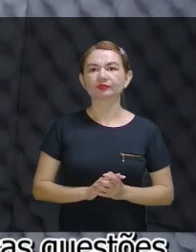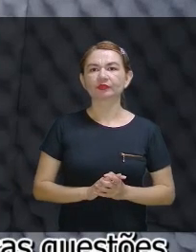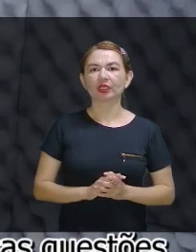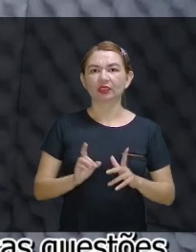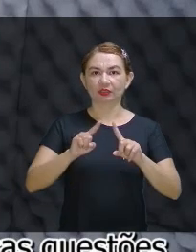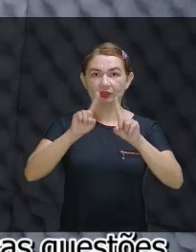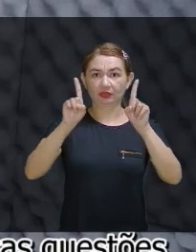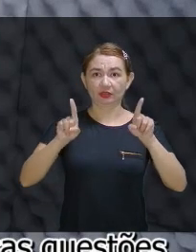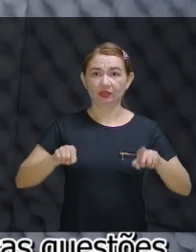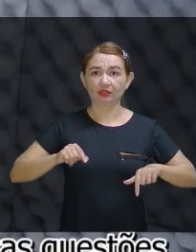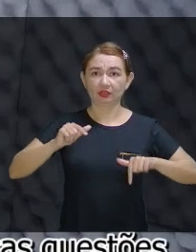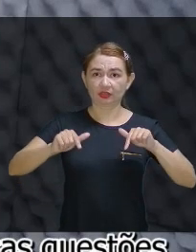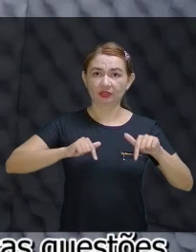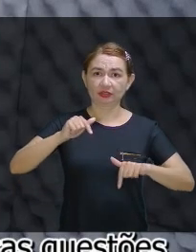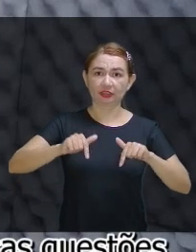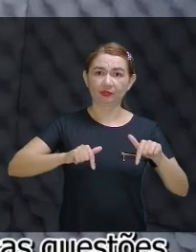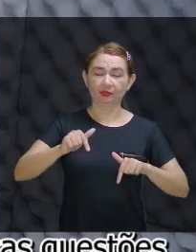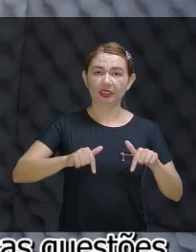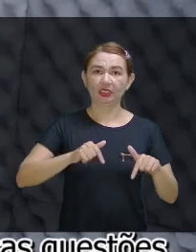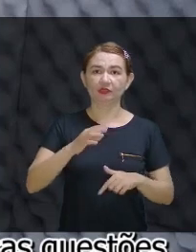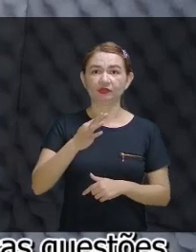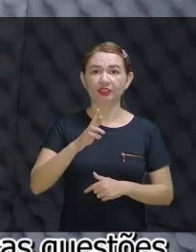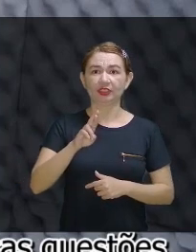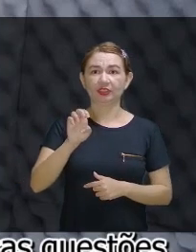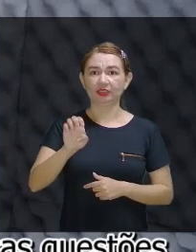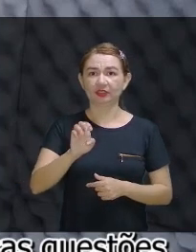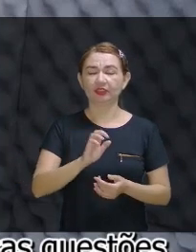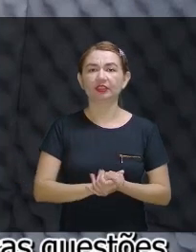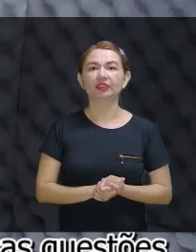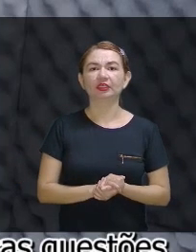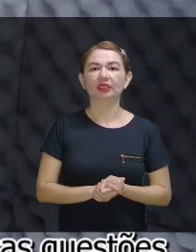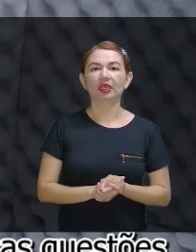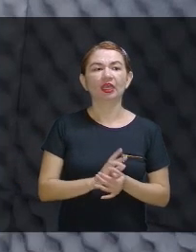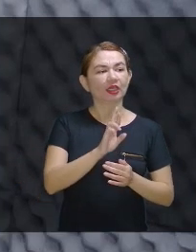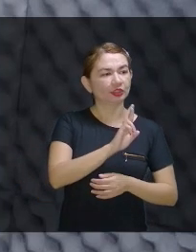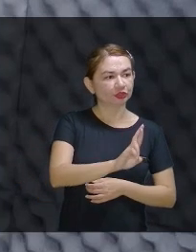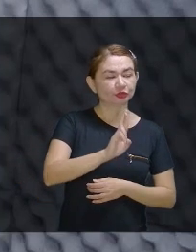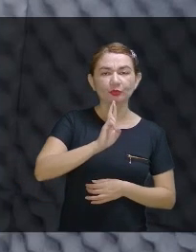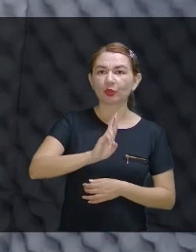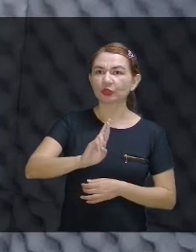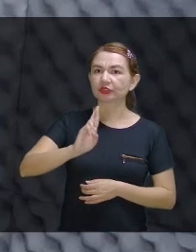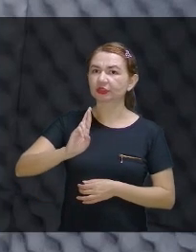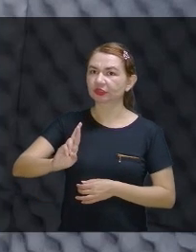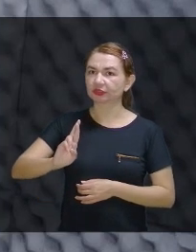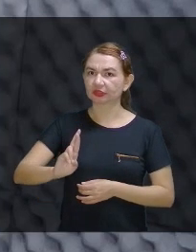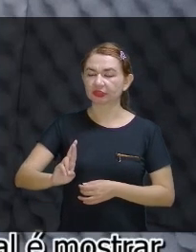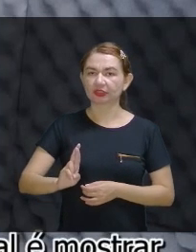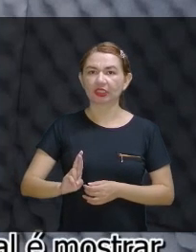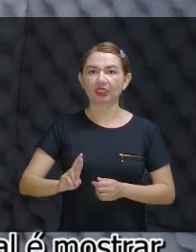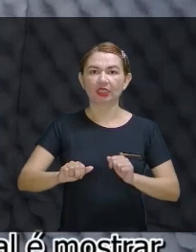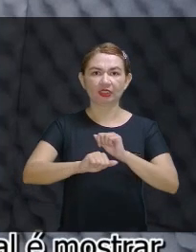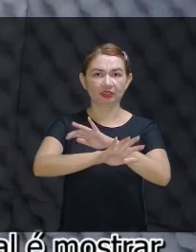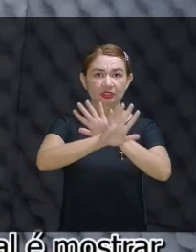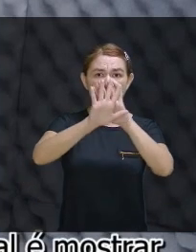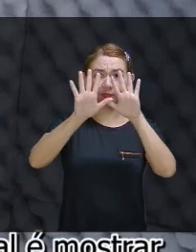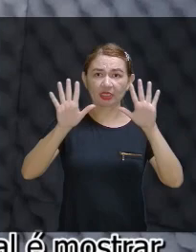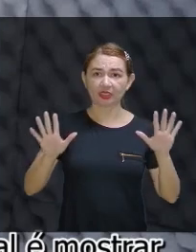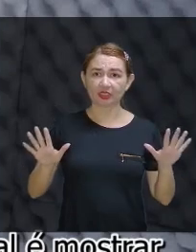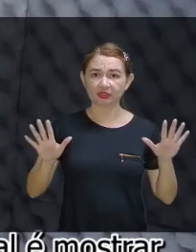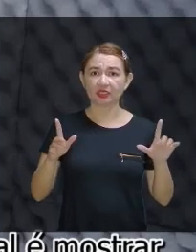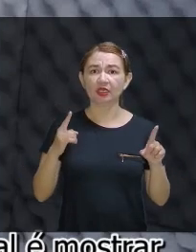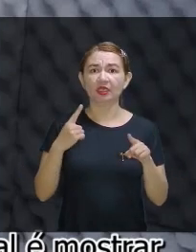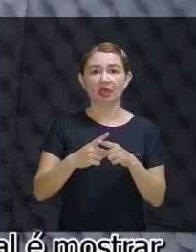tribunal, para responder todas essas questões como um processo de transparência, porque eu acho que uma